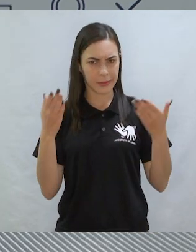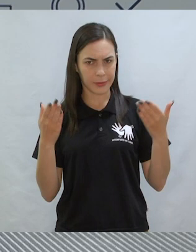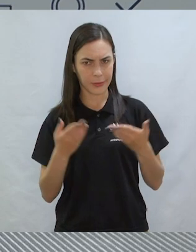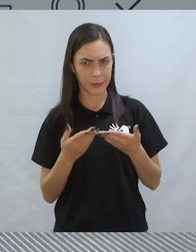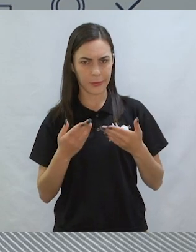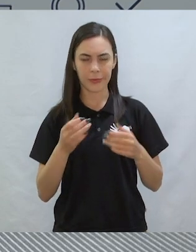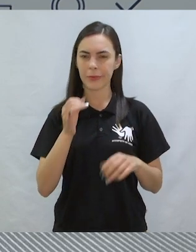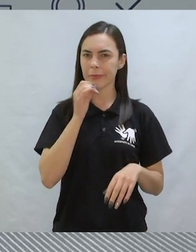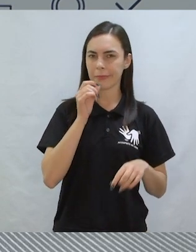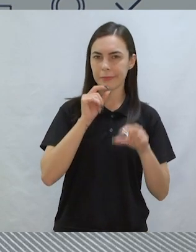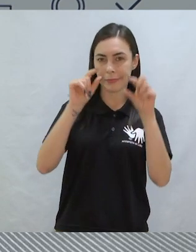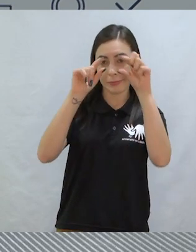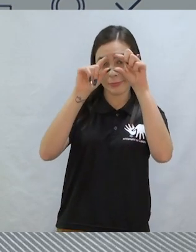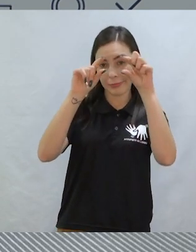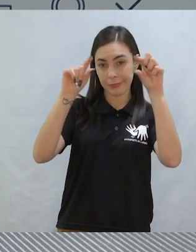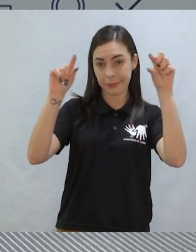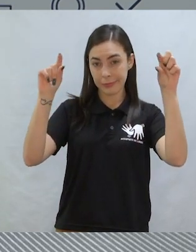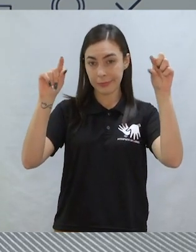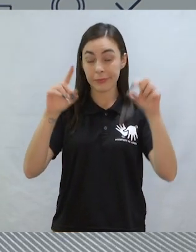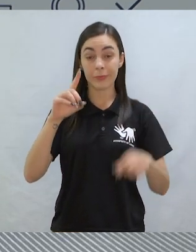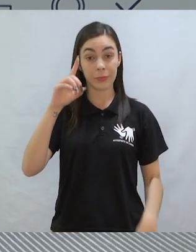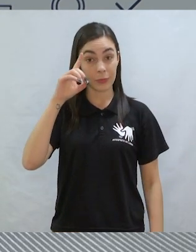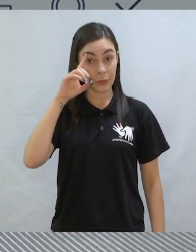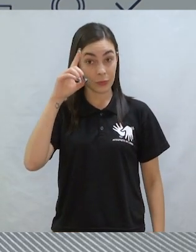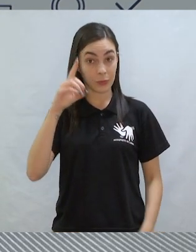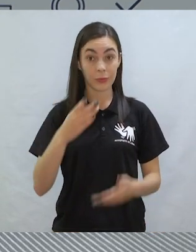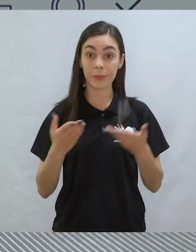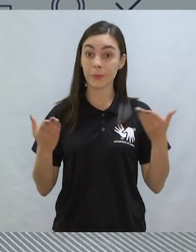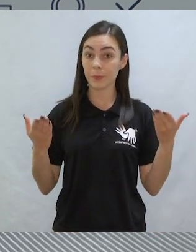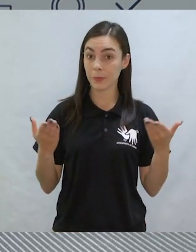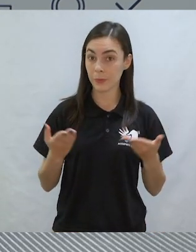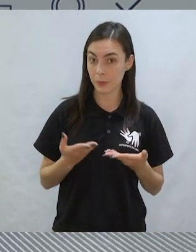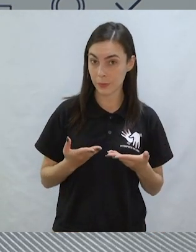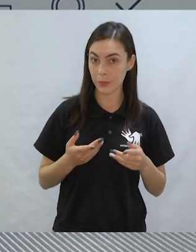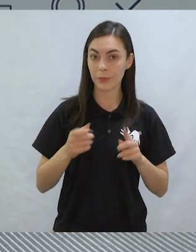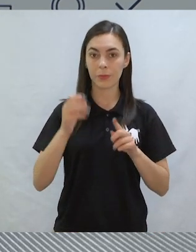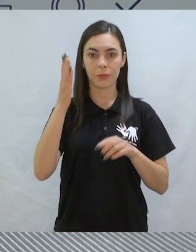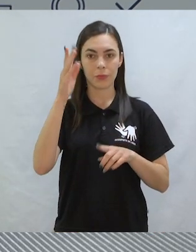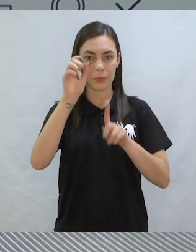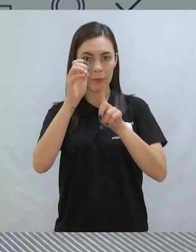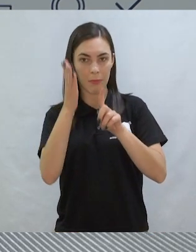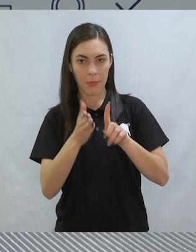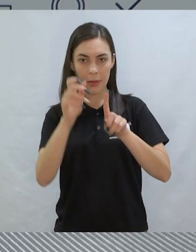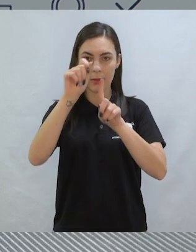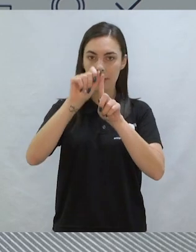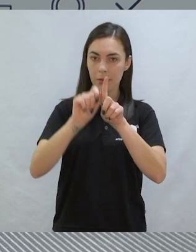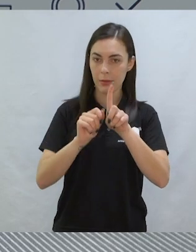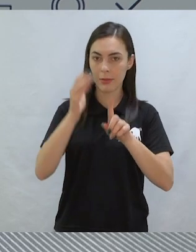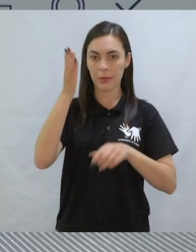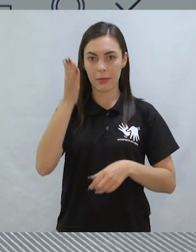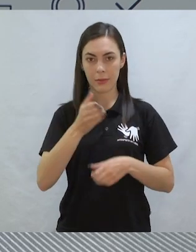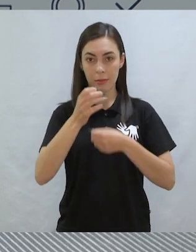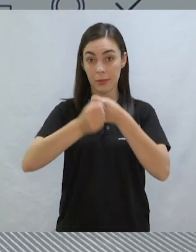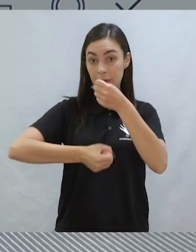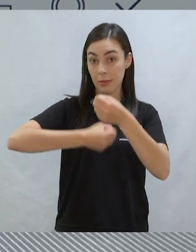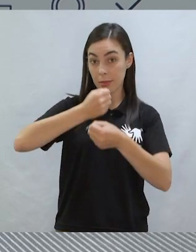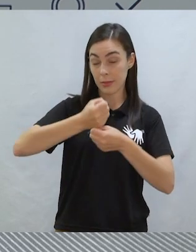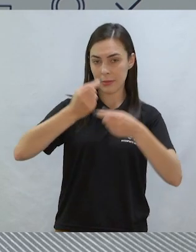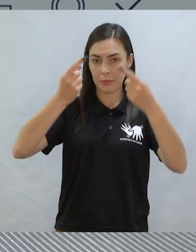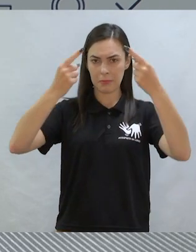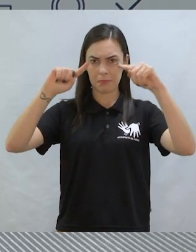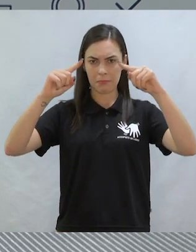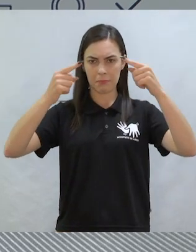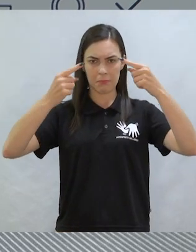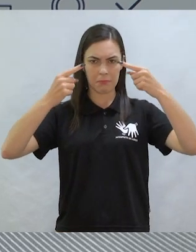a data, então coloquem lá na primeira linha do caderno a data de hoje, o mês e o ano,